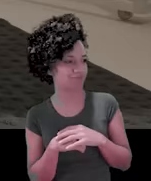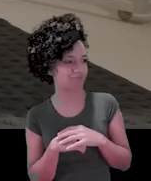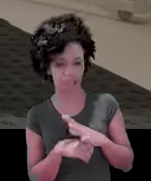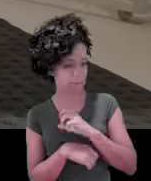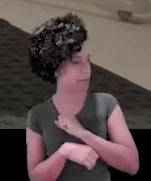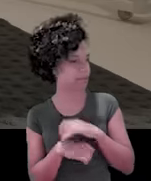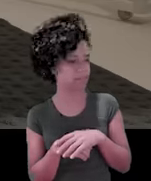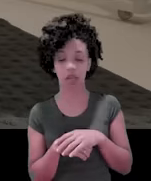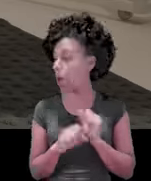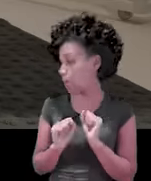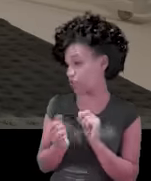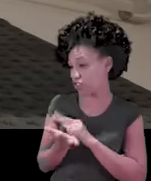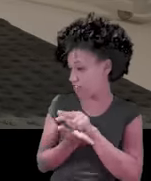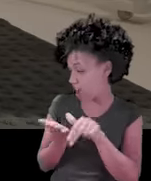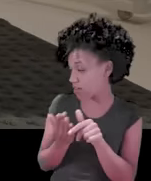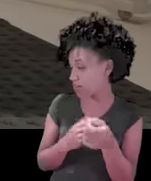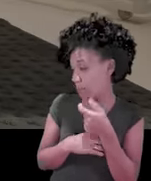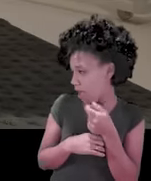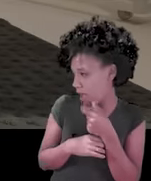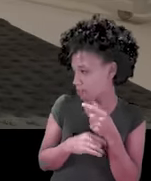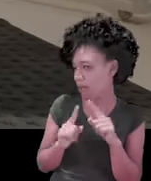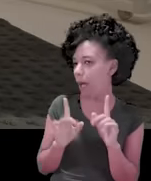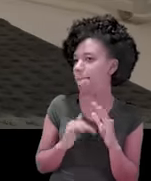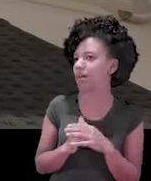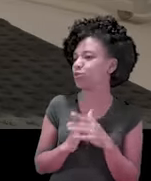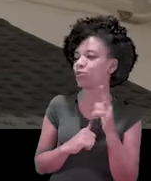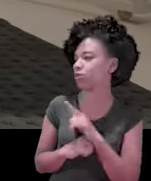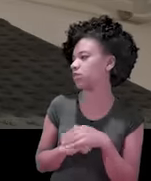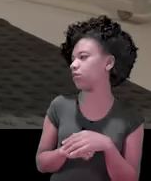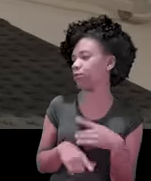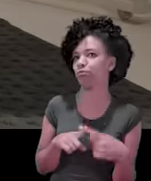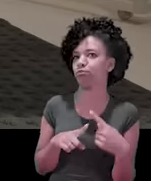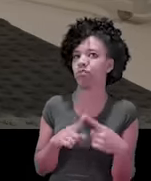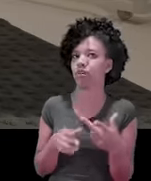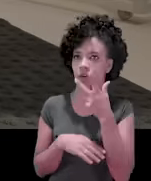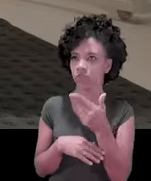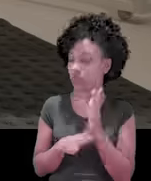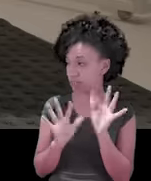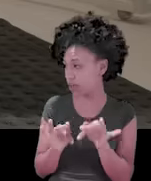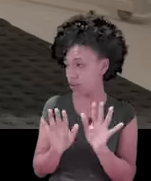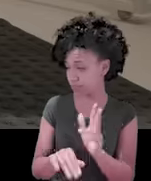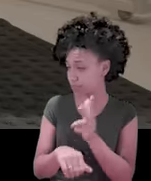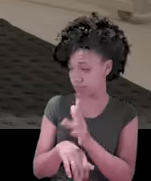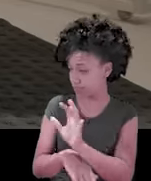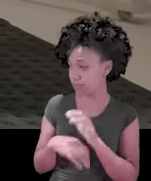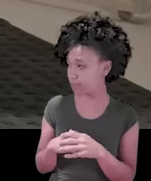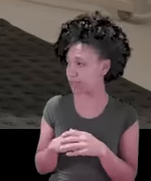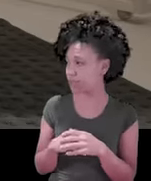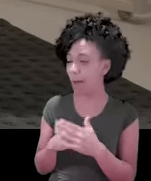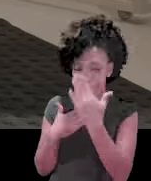é isso exatamente eu poder fazer mil piadas que vem mas eu não consigo eu acho que eu quero terminar o vídeo assim